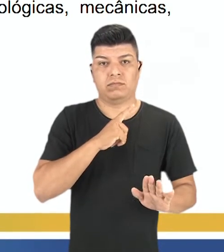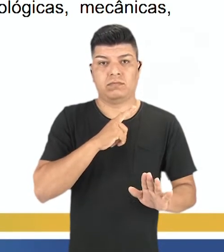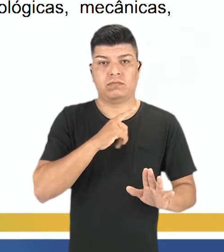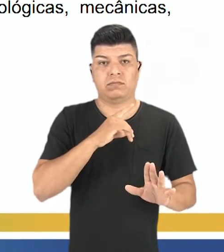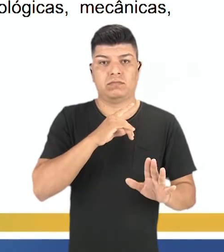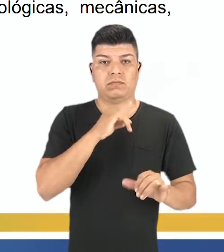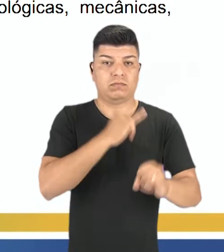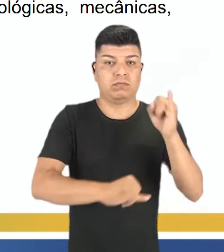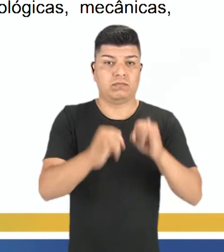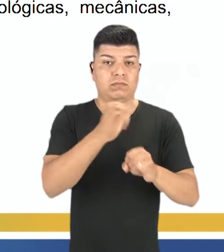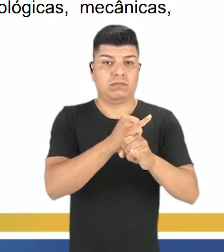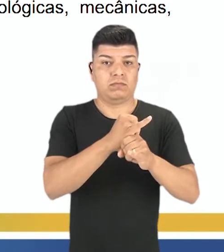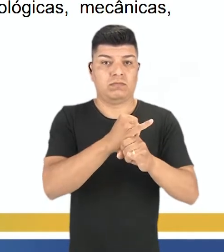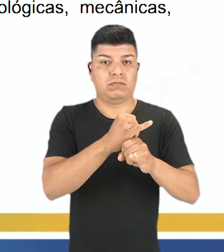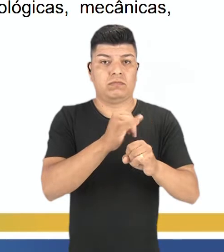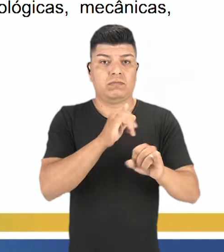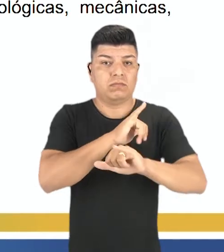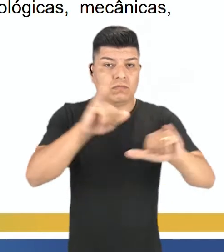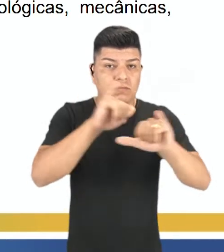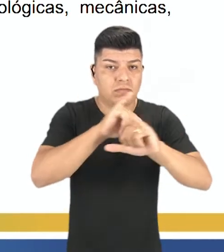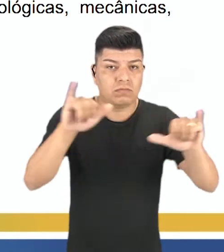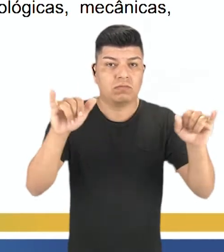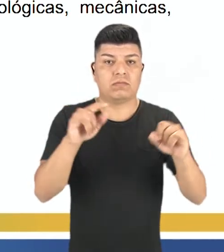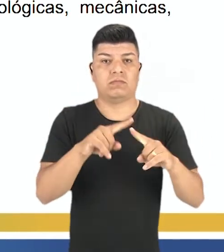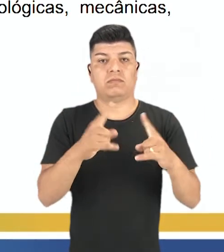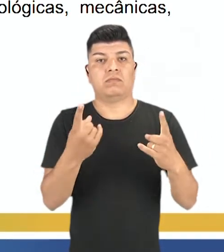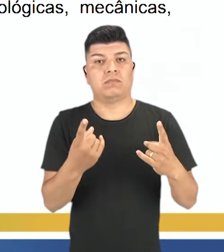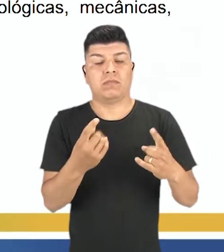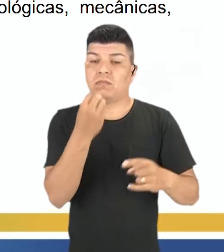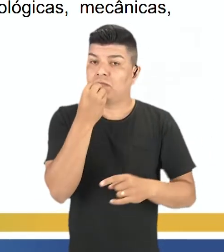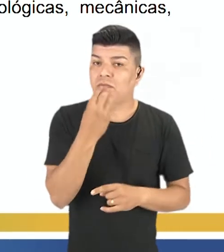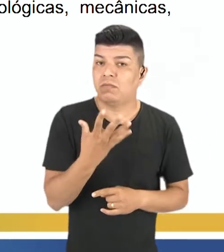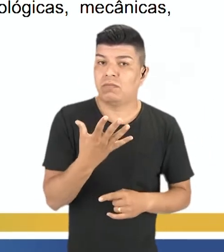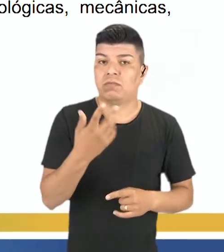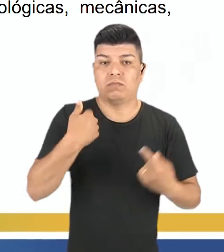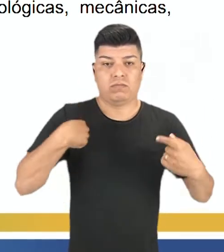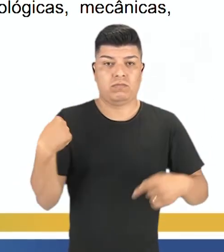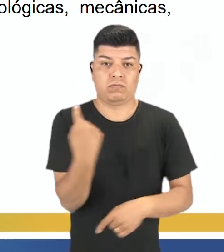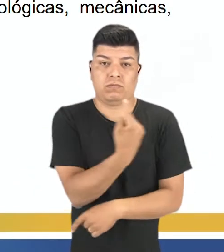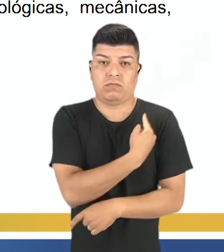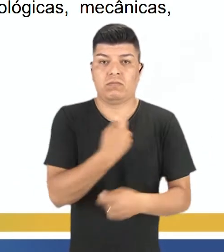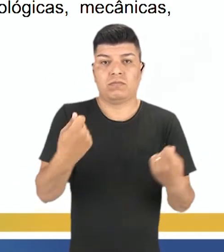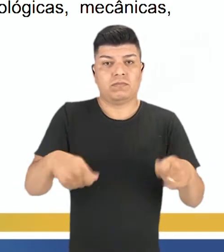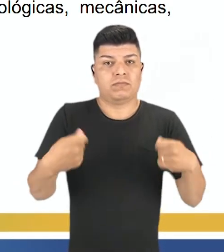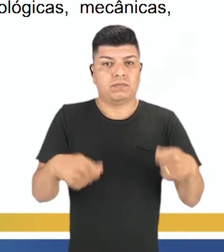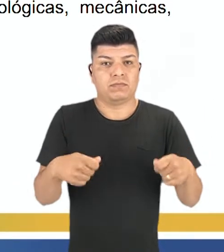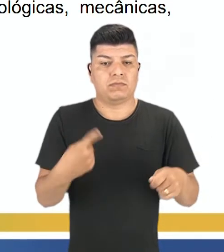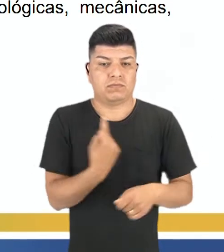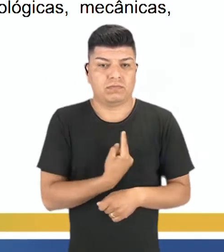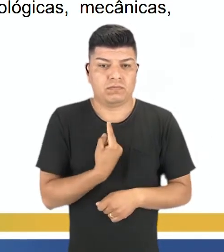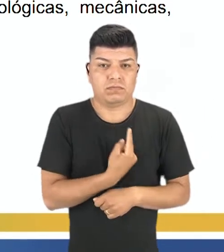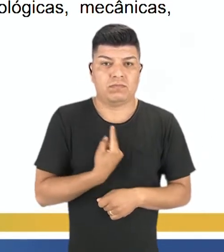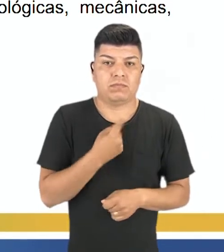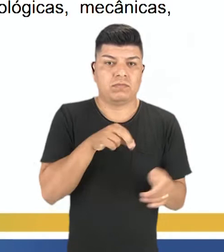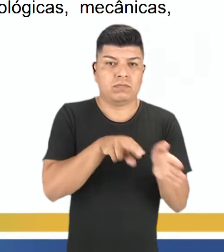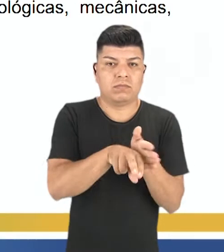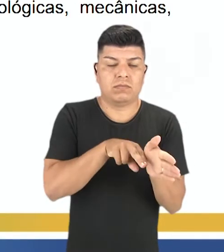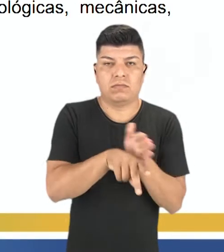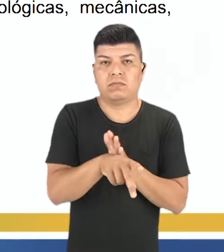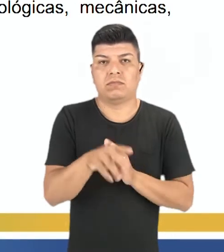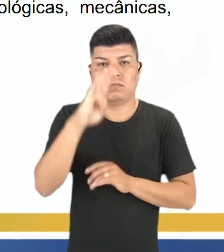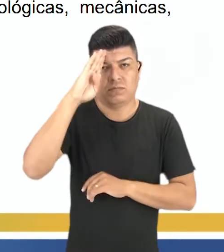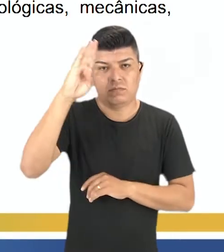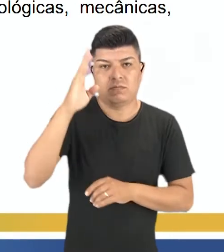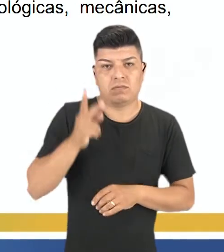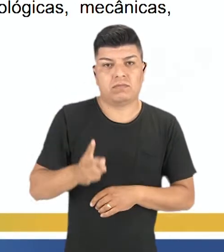o que ela propõe, o que ela estimula, é adequado para a minha necessidade. Lembra que nós falamos sobre individualidade biológica, sobre o princípio